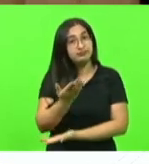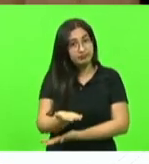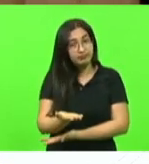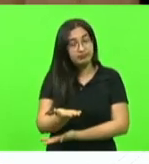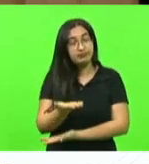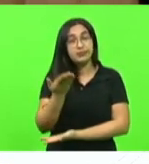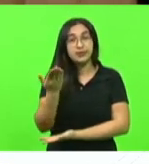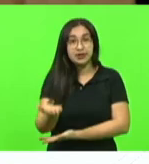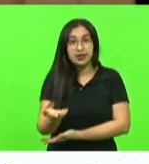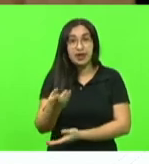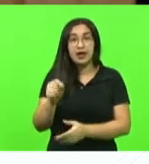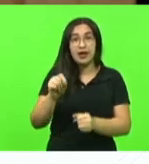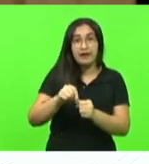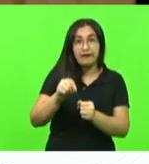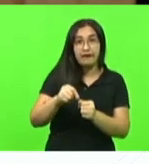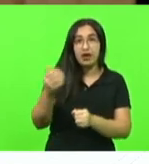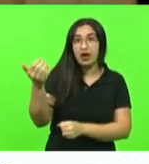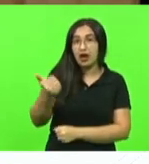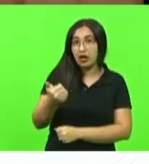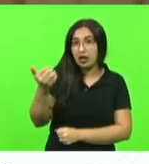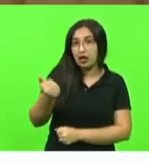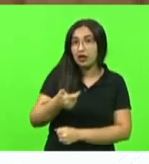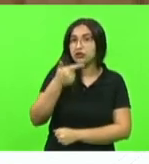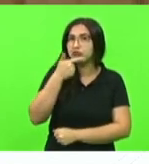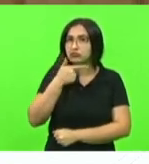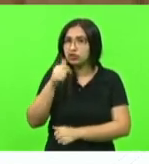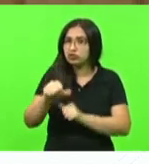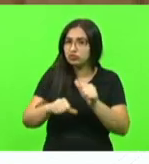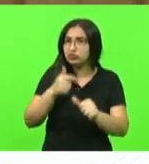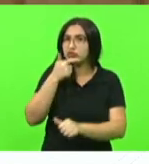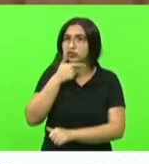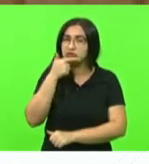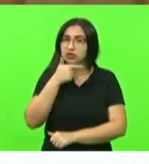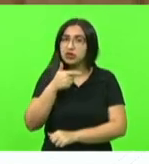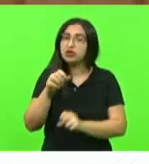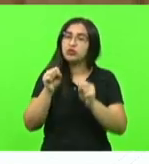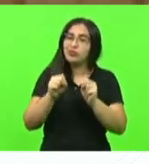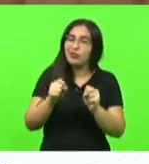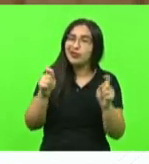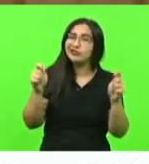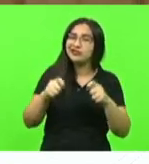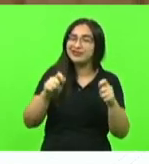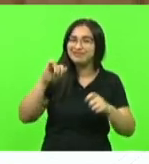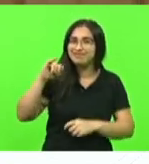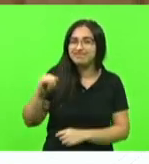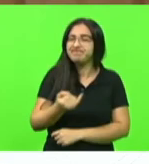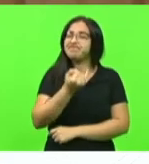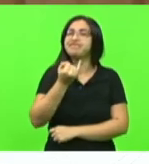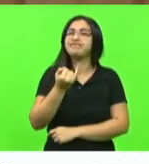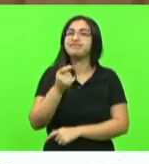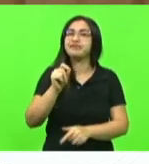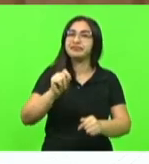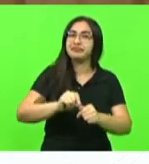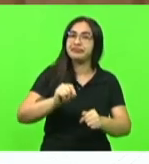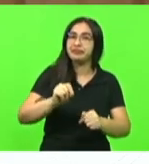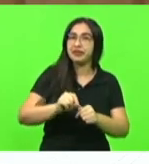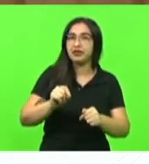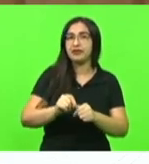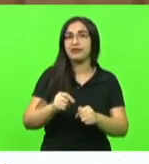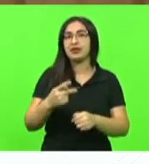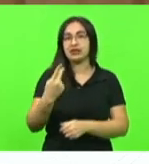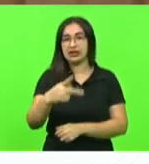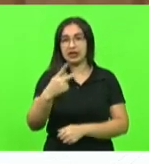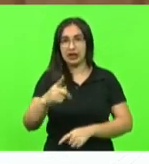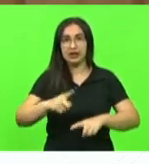deputado Márcio, que o pequeno produtor tenha a oportunidade, deputado Kobachini, de fazer esse produto.